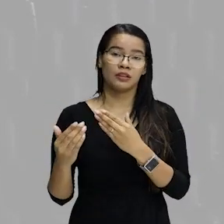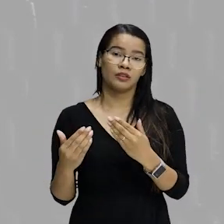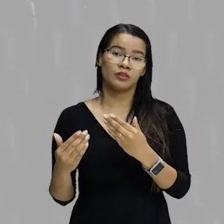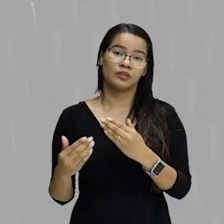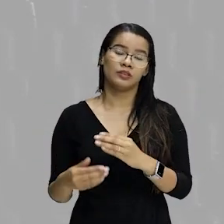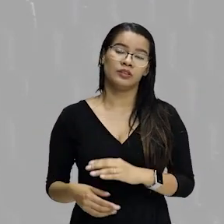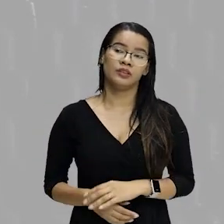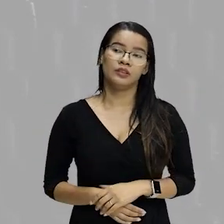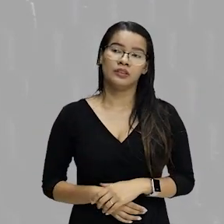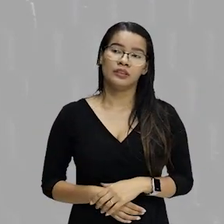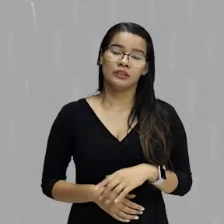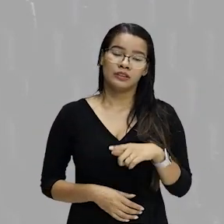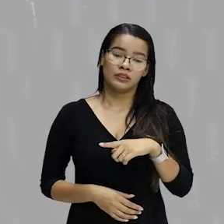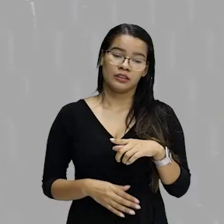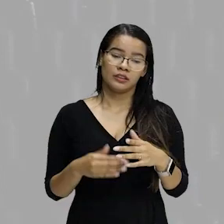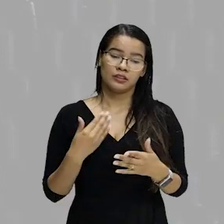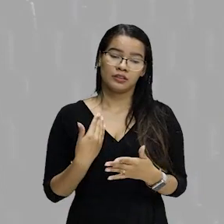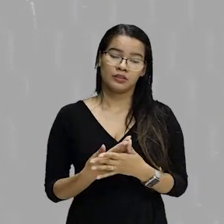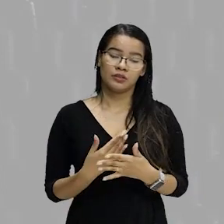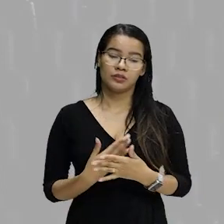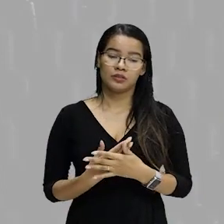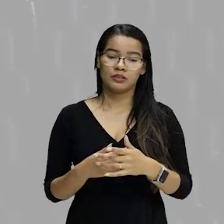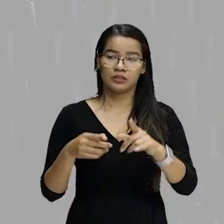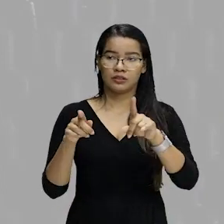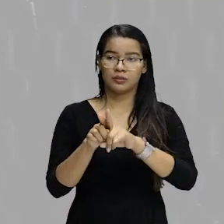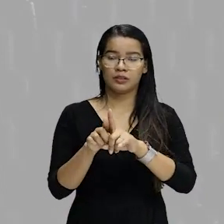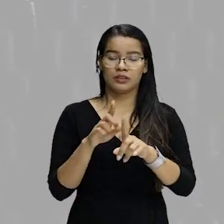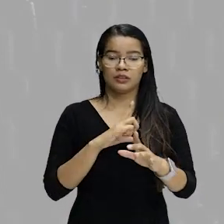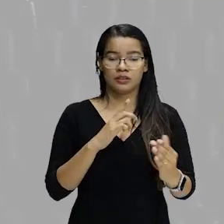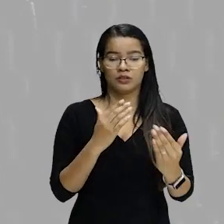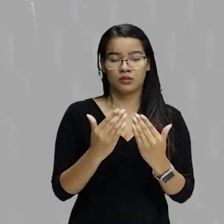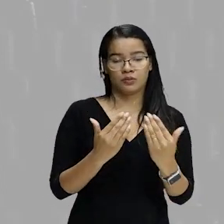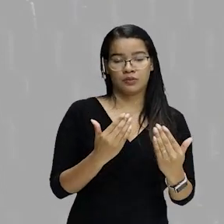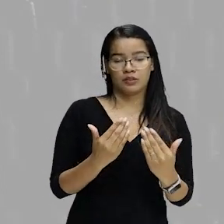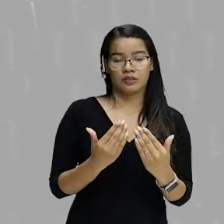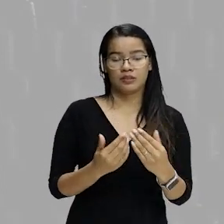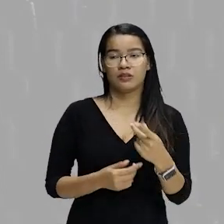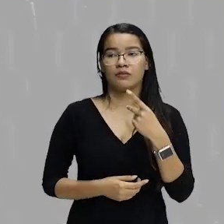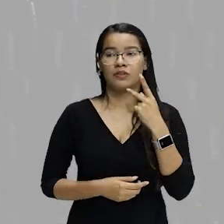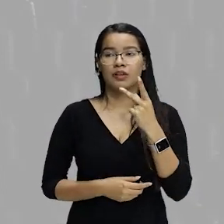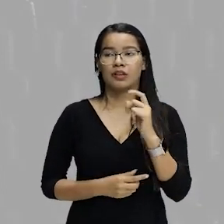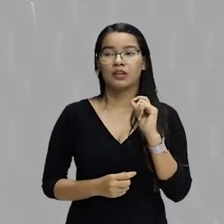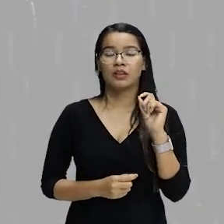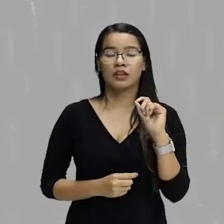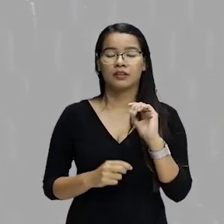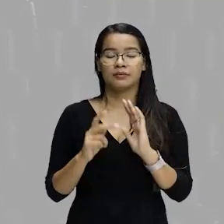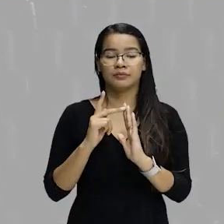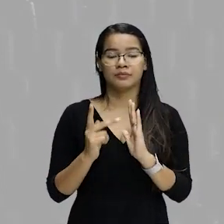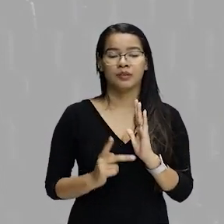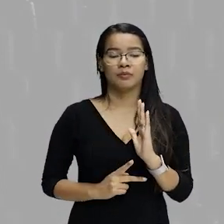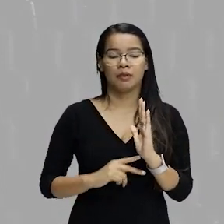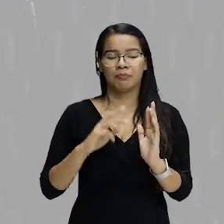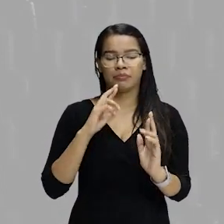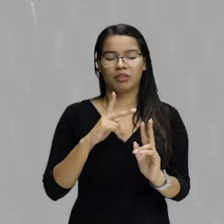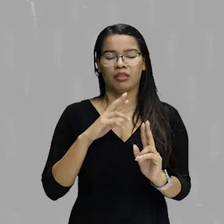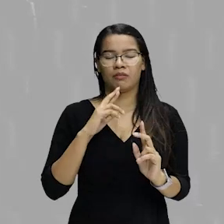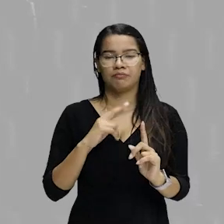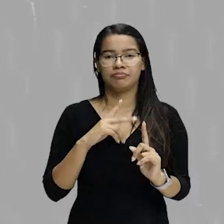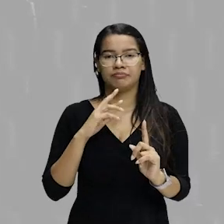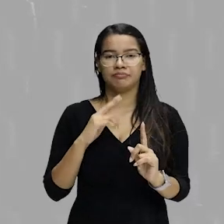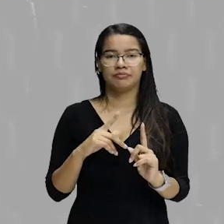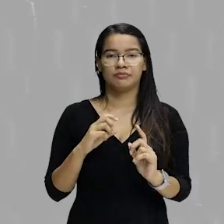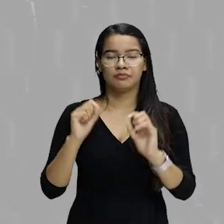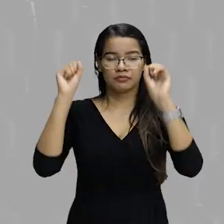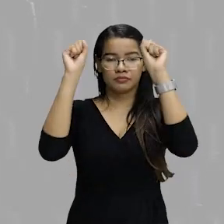tem estudos e também tem as comparações. Ele fala aqui, né, é um poema crítico,